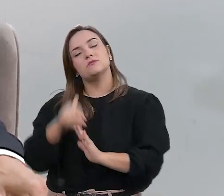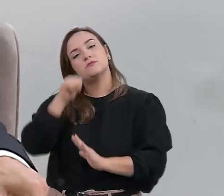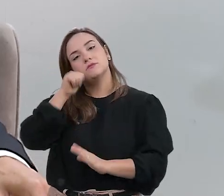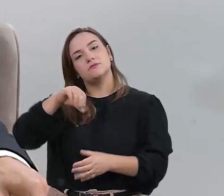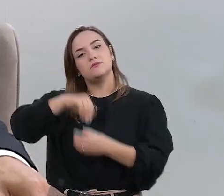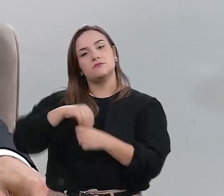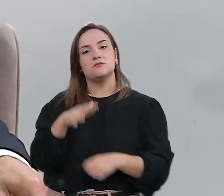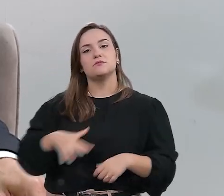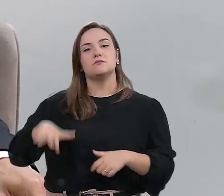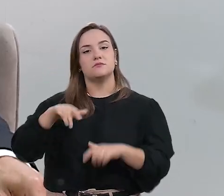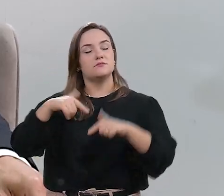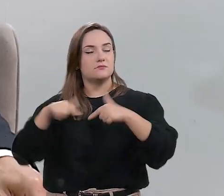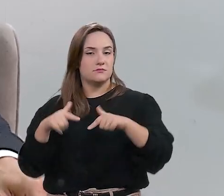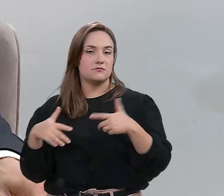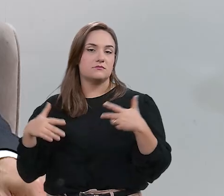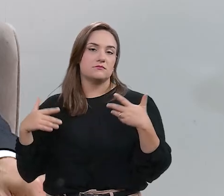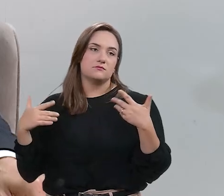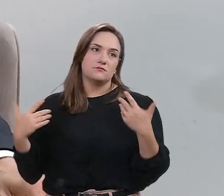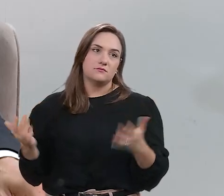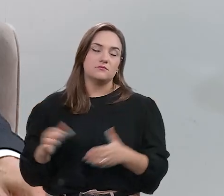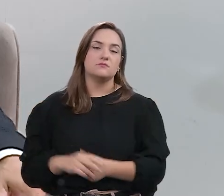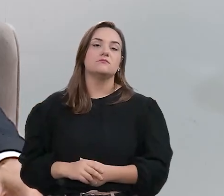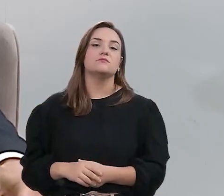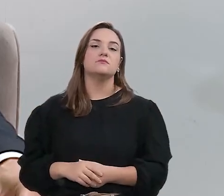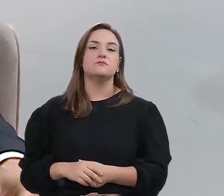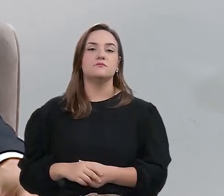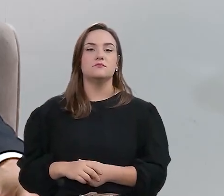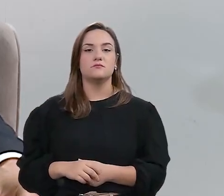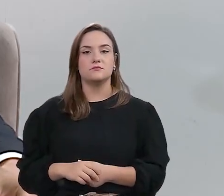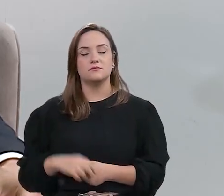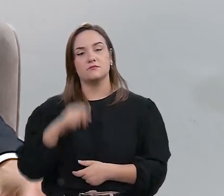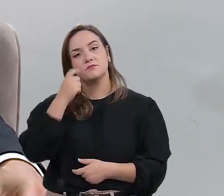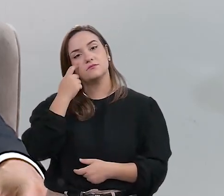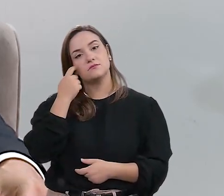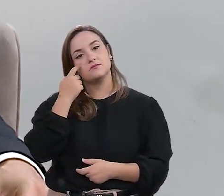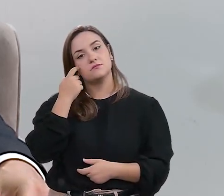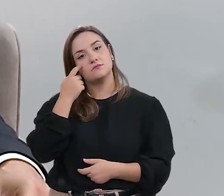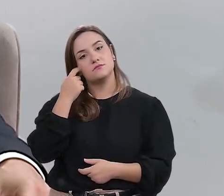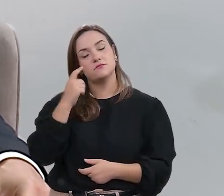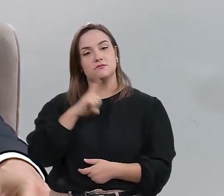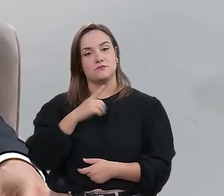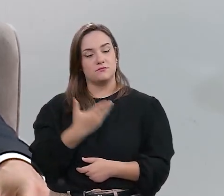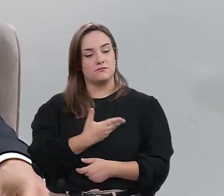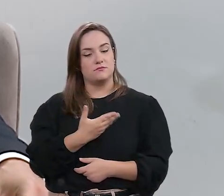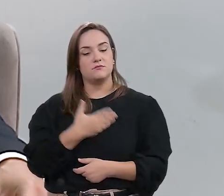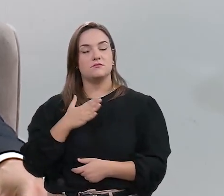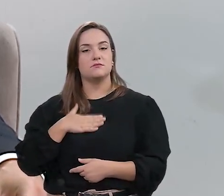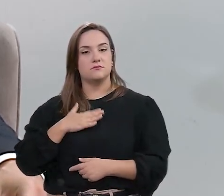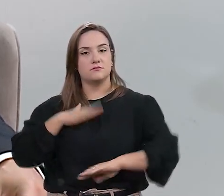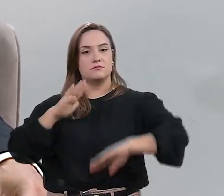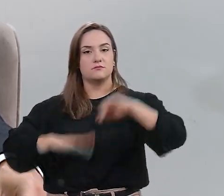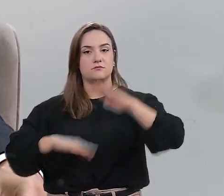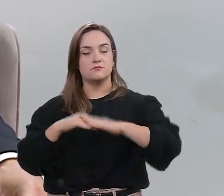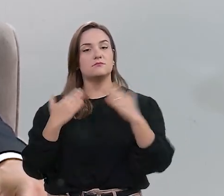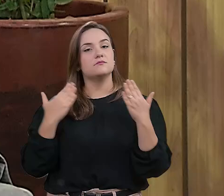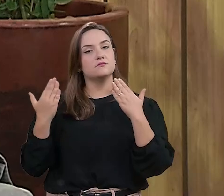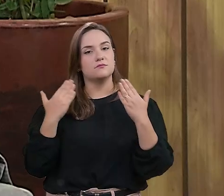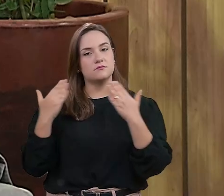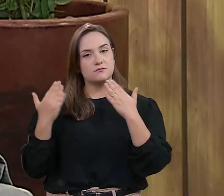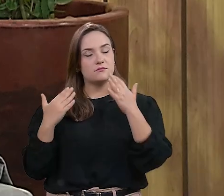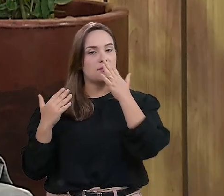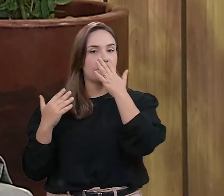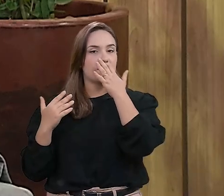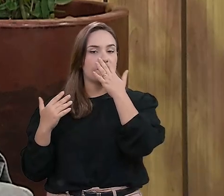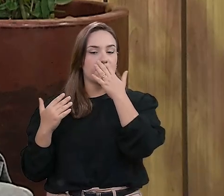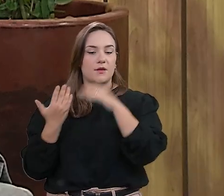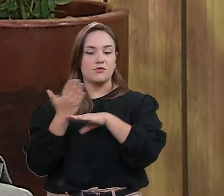de trabalho, né? Inclusive, uma amiga minha, psicóloga, estudou comigo na faculdade, foi beneficiada